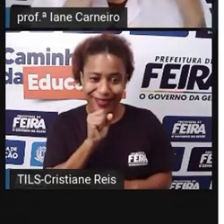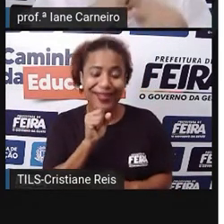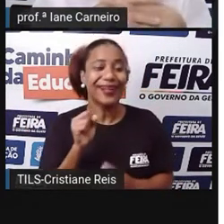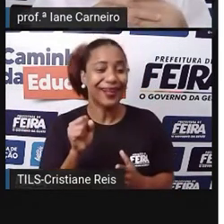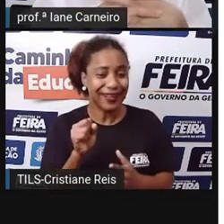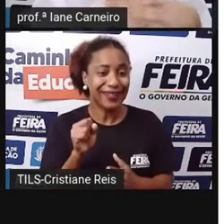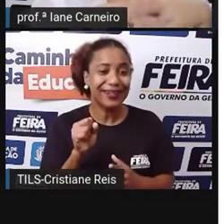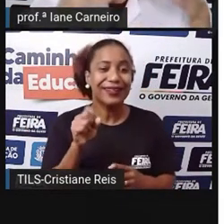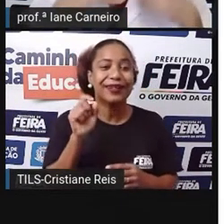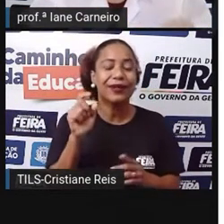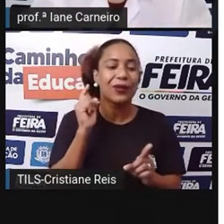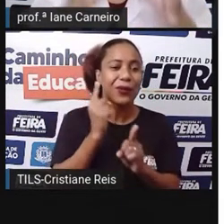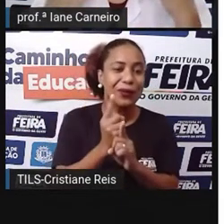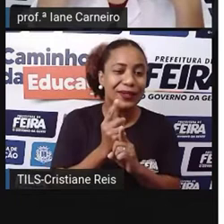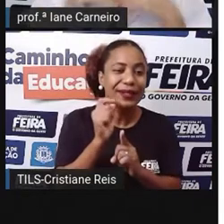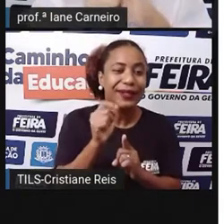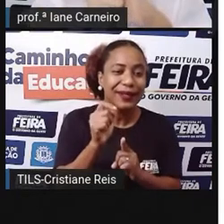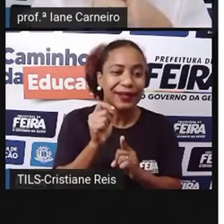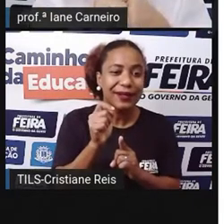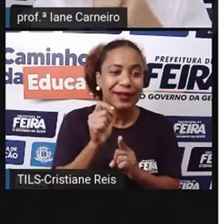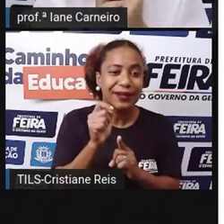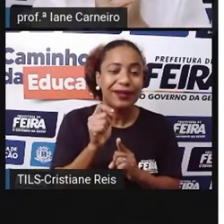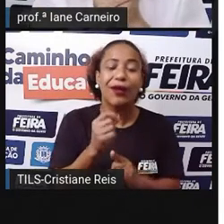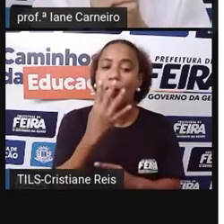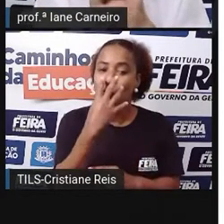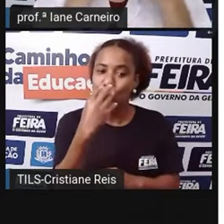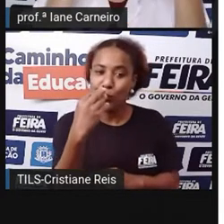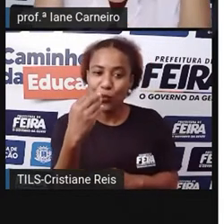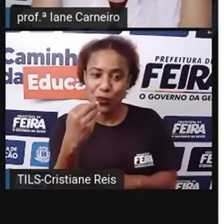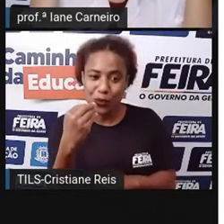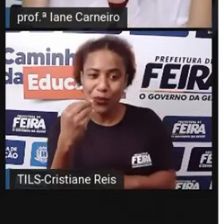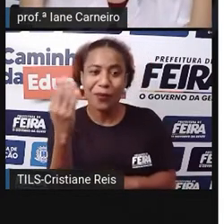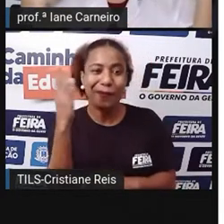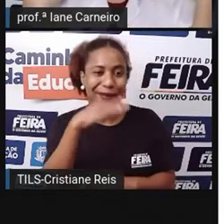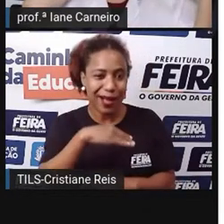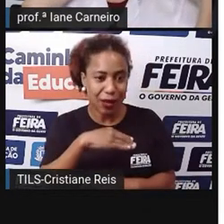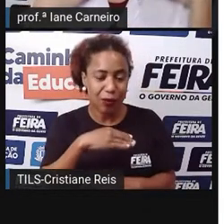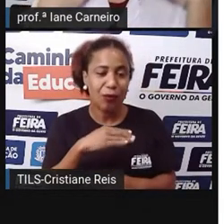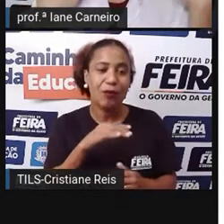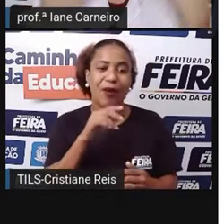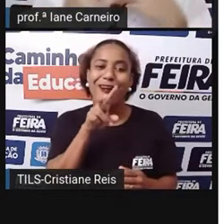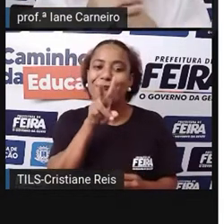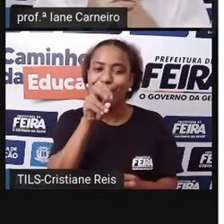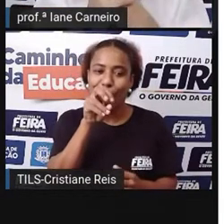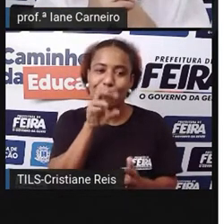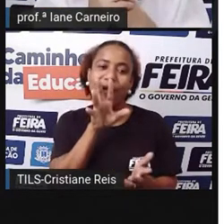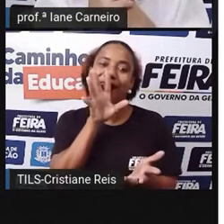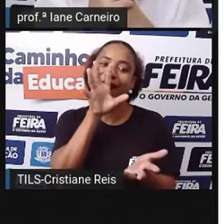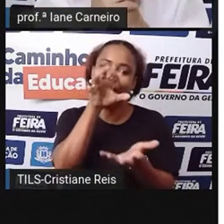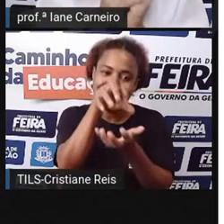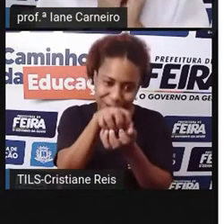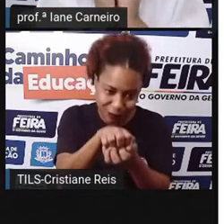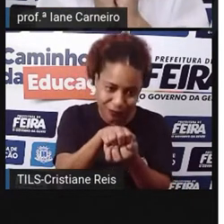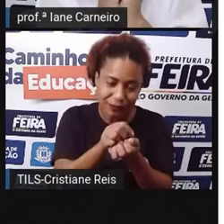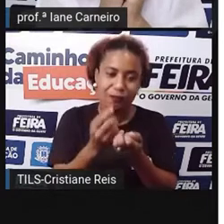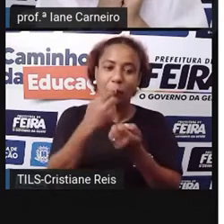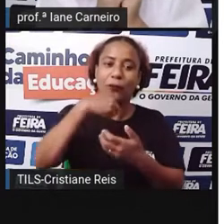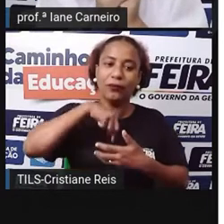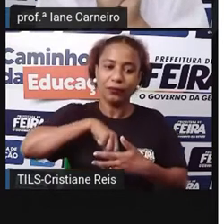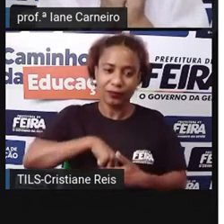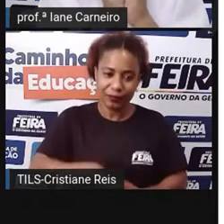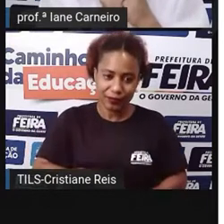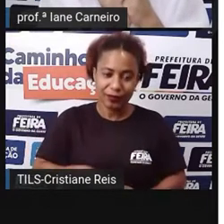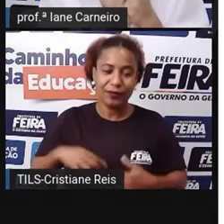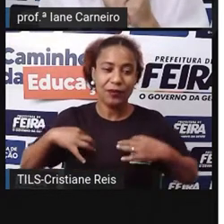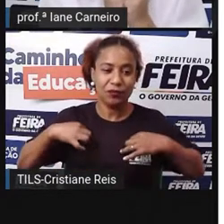no conto tradicional, fala isso, que ele engoliu a vovó dela e se vestiu, né, como a vovó de Chapeuzinho. Ficou lá